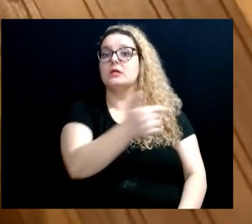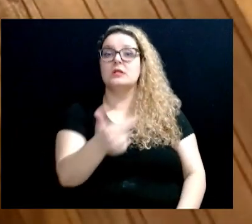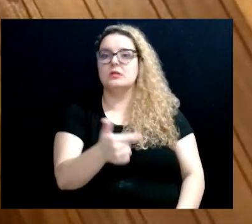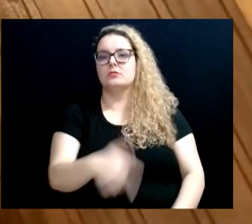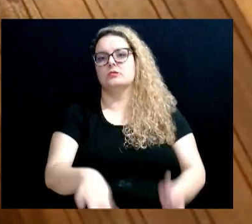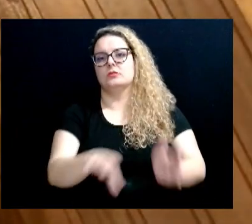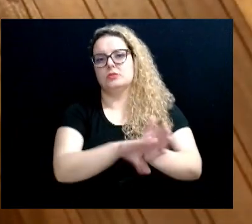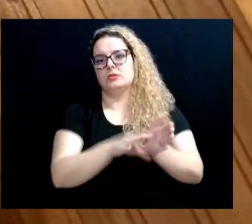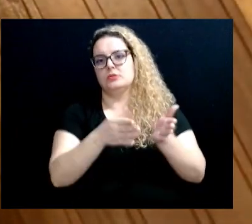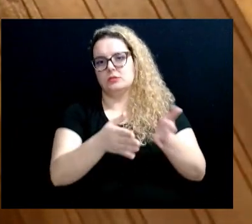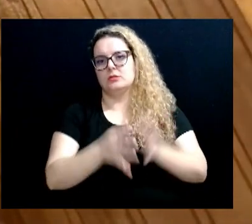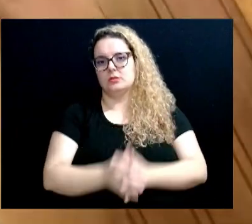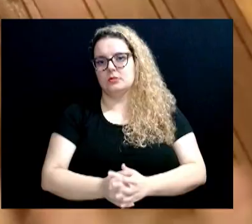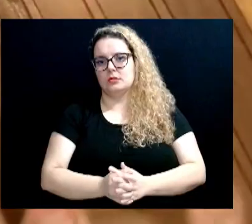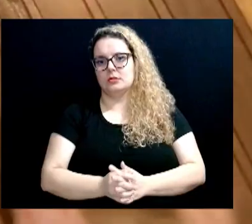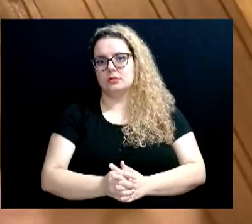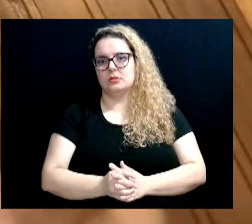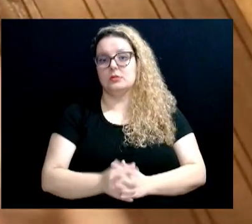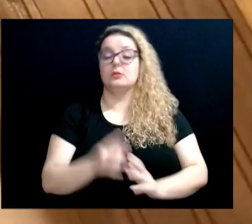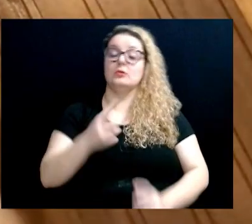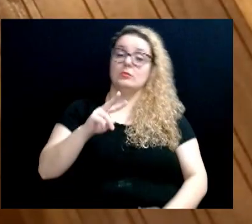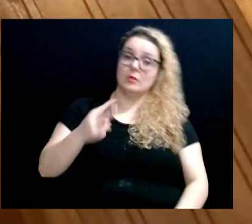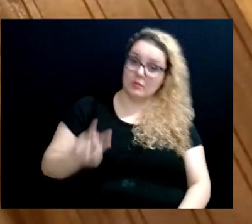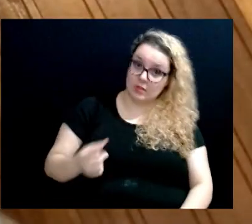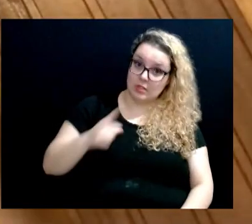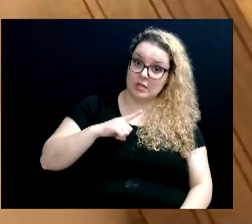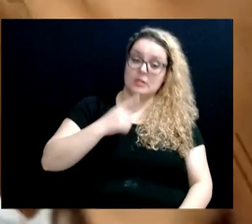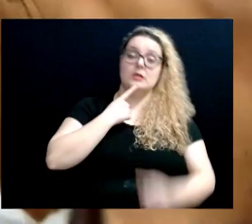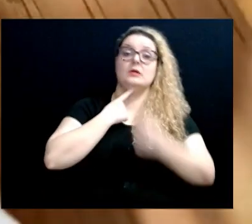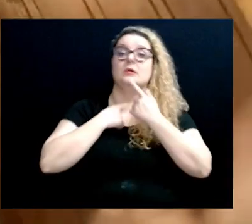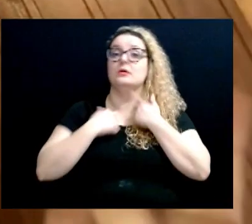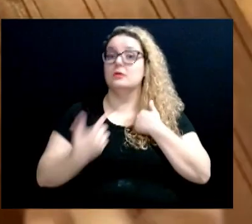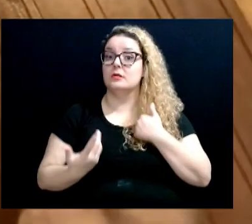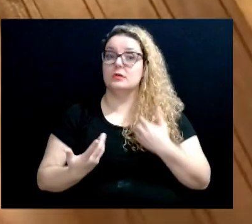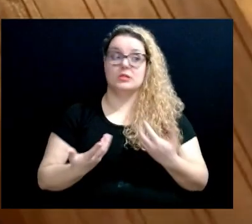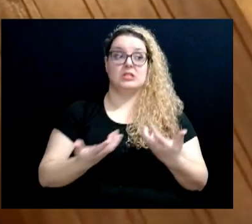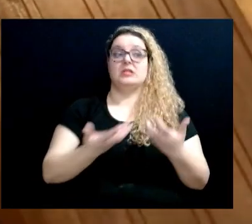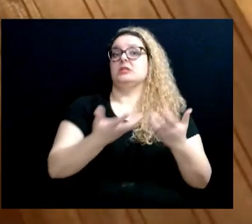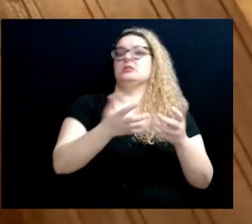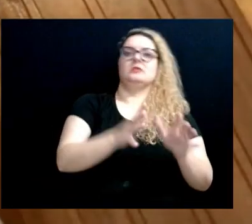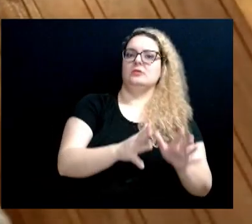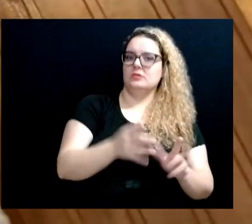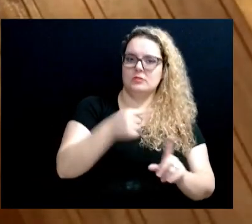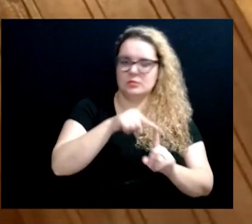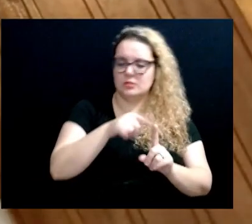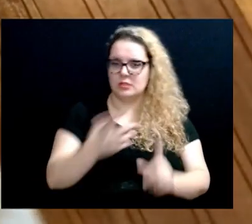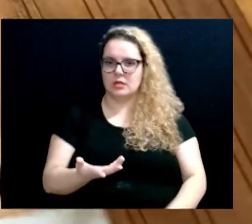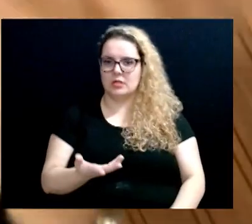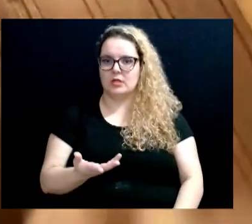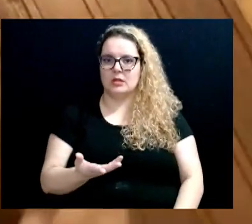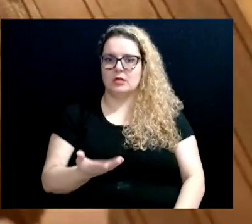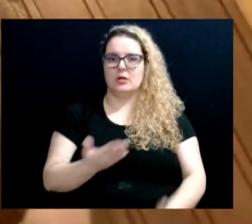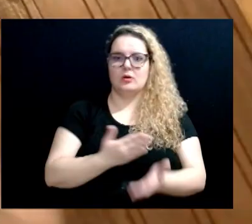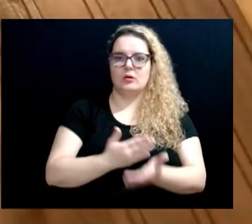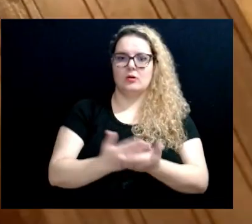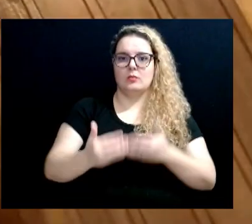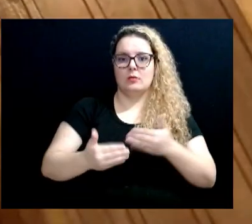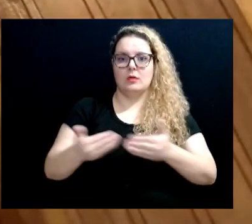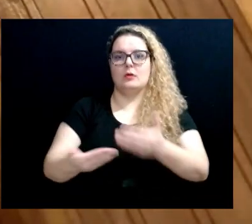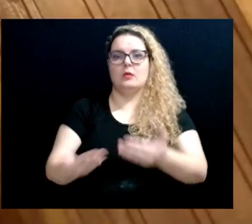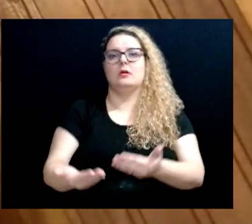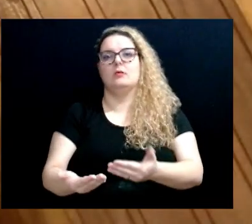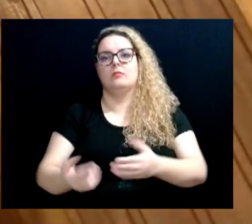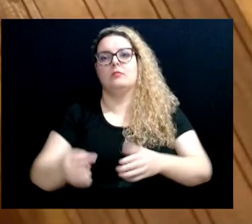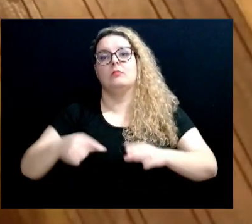aquilo. E uma vez que a gente tem esse desejo de que ele não tivesse atingido, a gente começa um processo ainda mais intenso